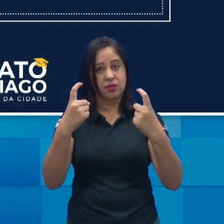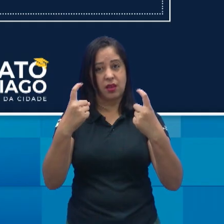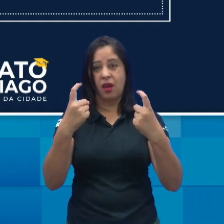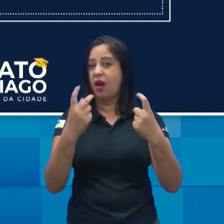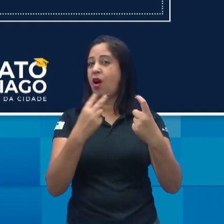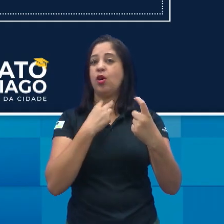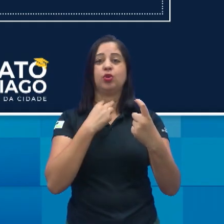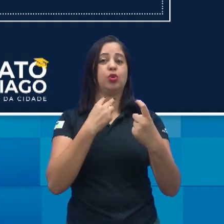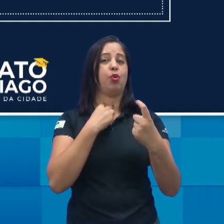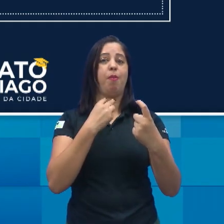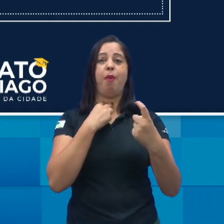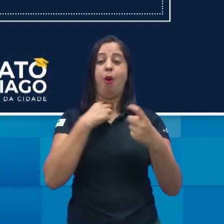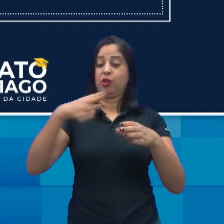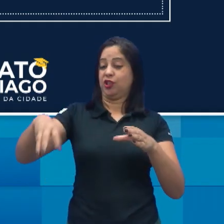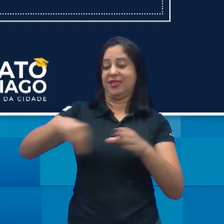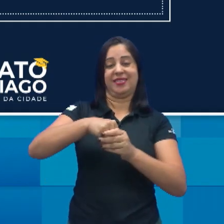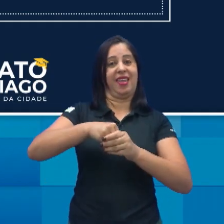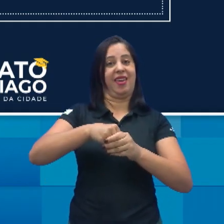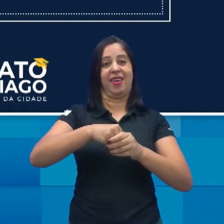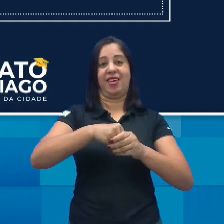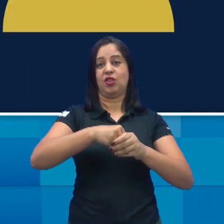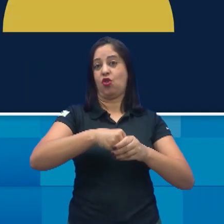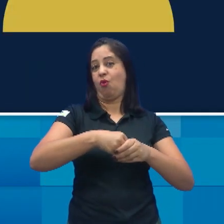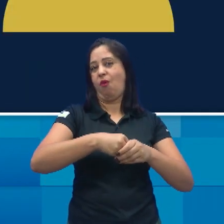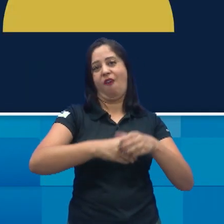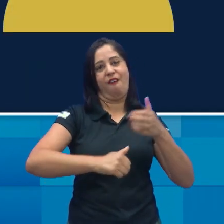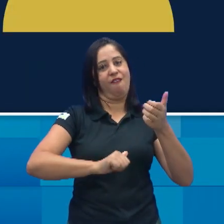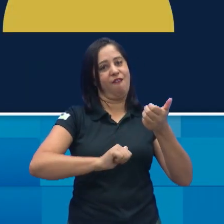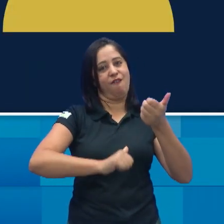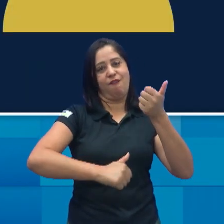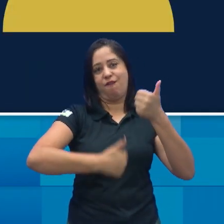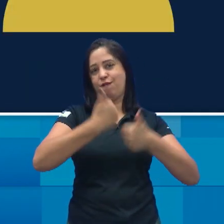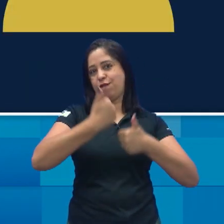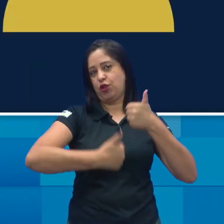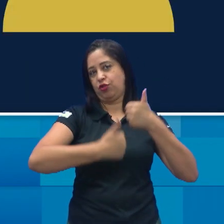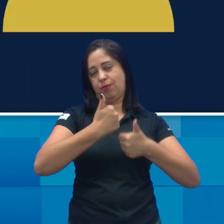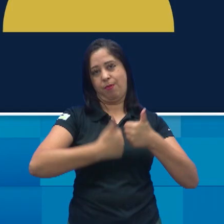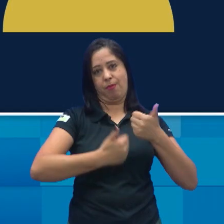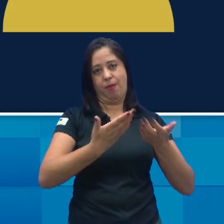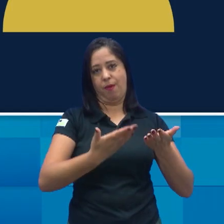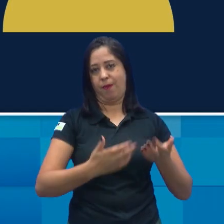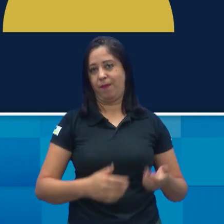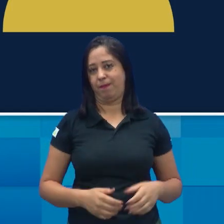a cultura do esporte e do no futebol.